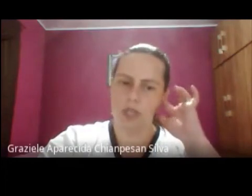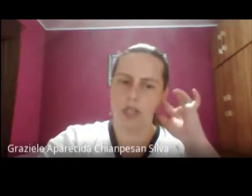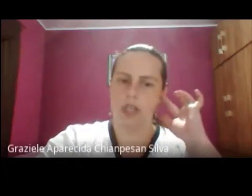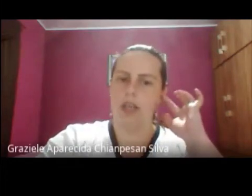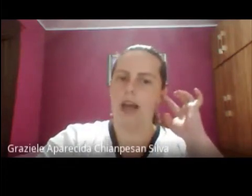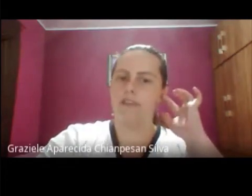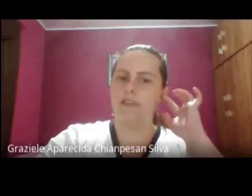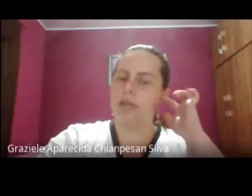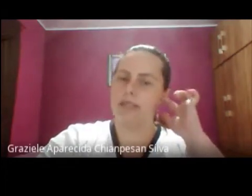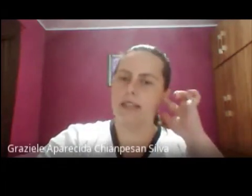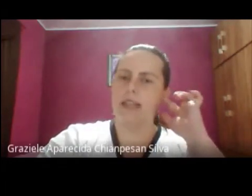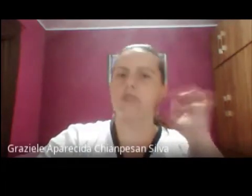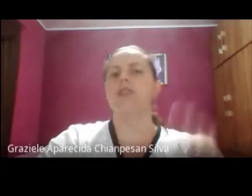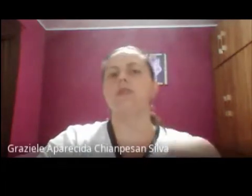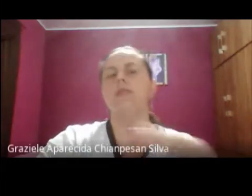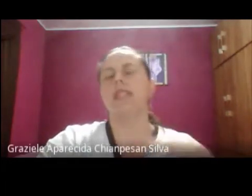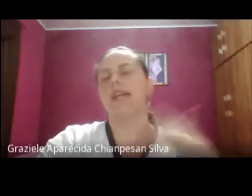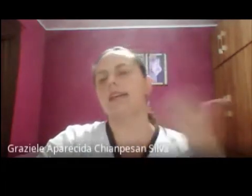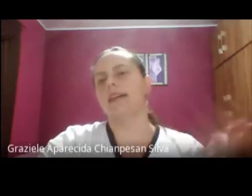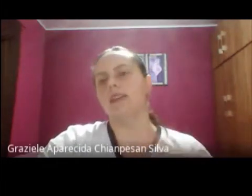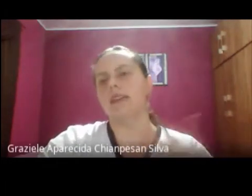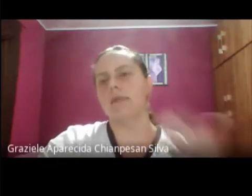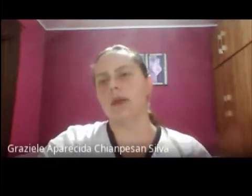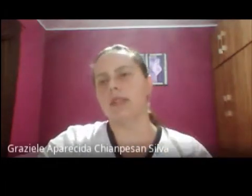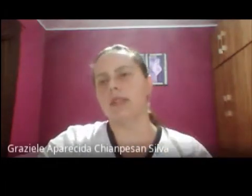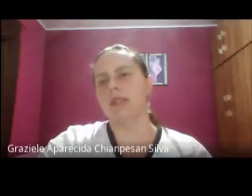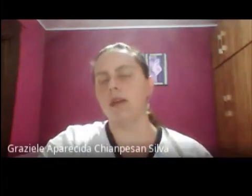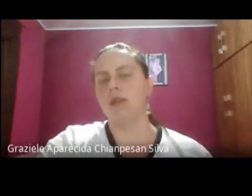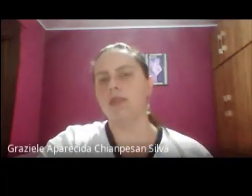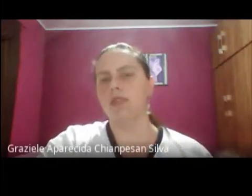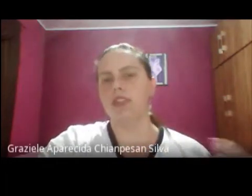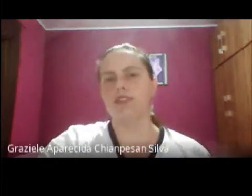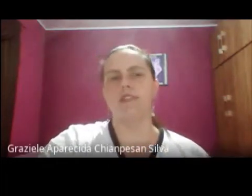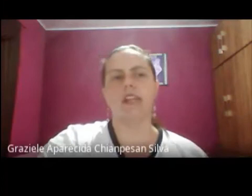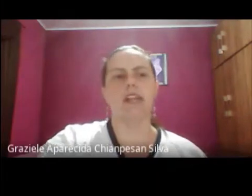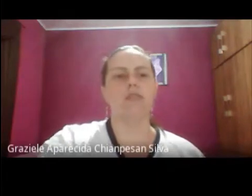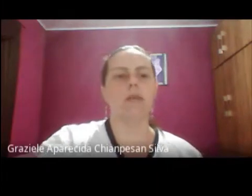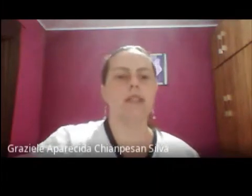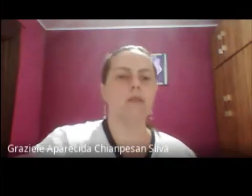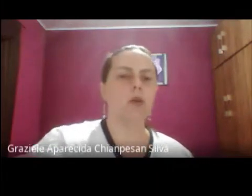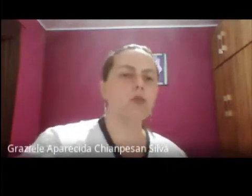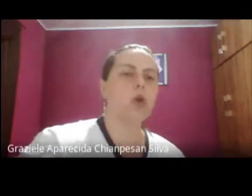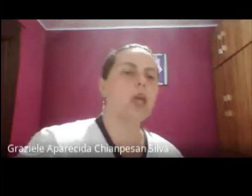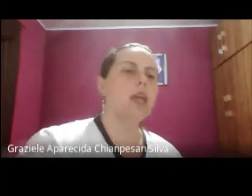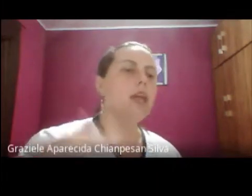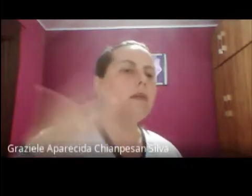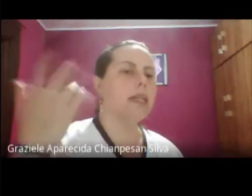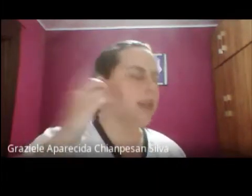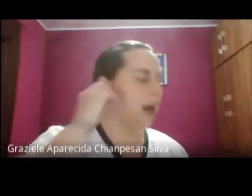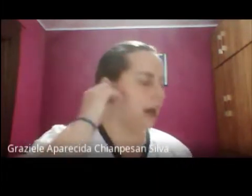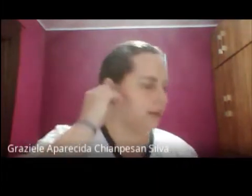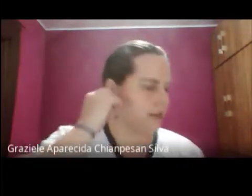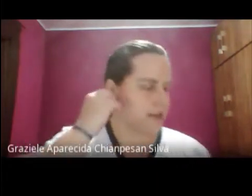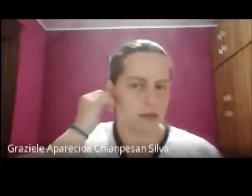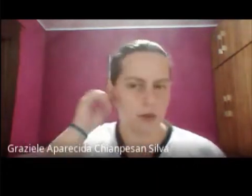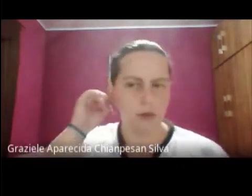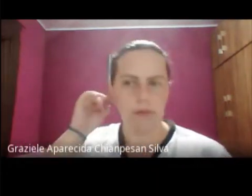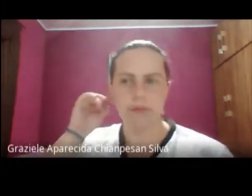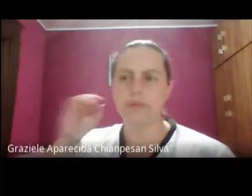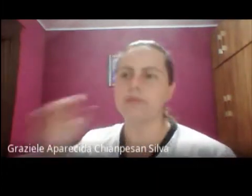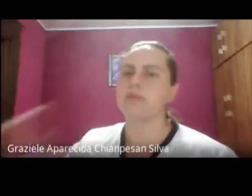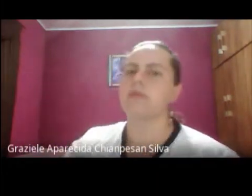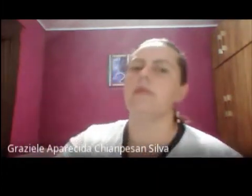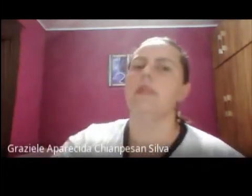ritmos afro-brasileiros, nós vamos tratar na nossa próxima aula, quando a gente for falar de patrimônios imateriais, tá